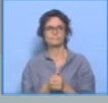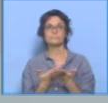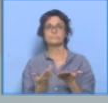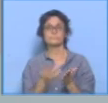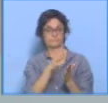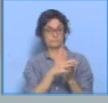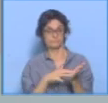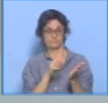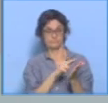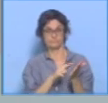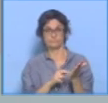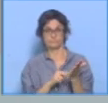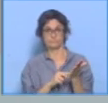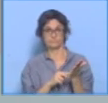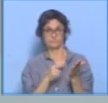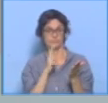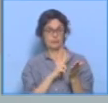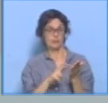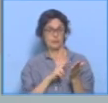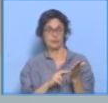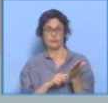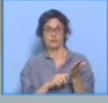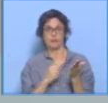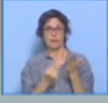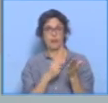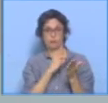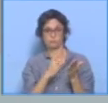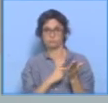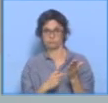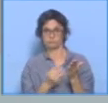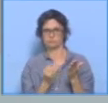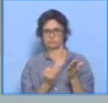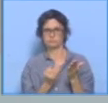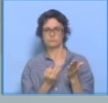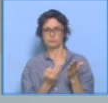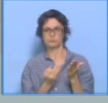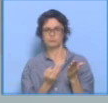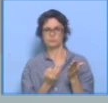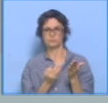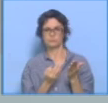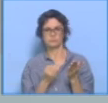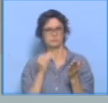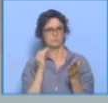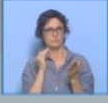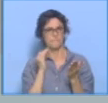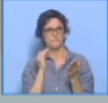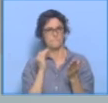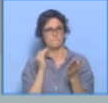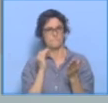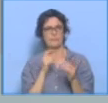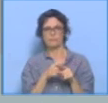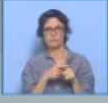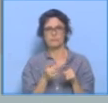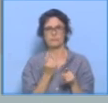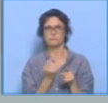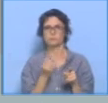as linhas e as entrelinhas deste texto que interessa sem dúvida para perceber toda a mensagem que ele quer trazer até aos dias de